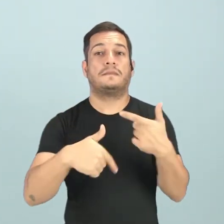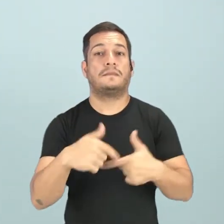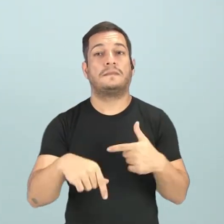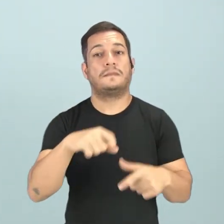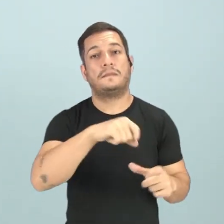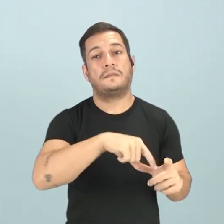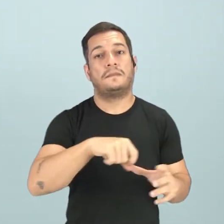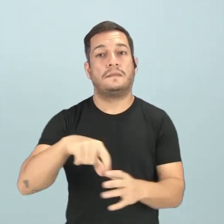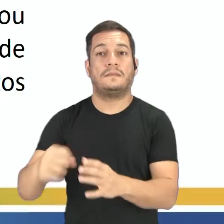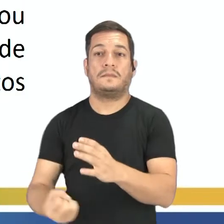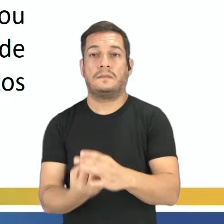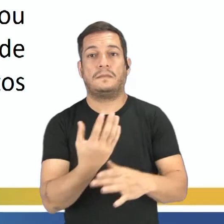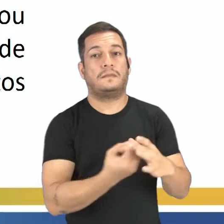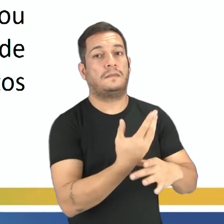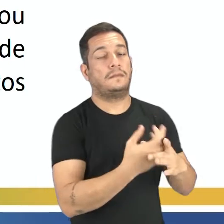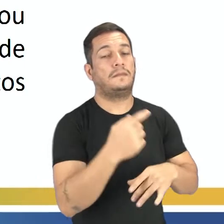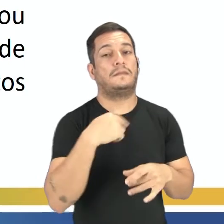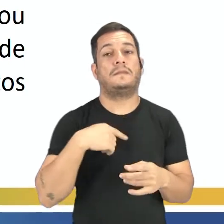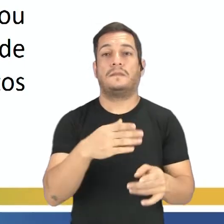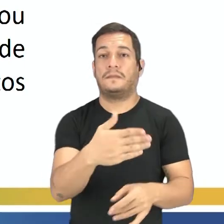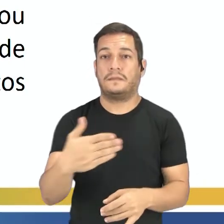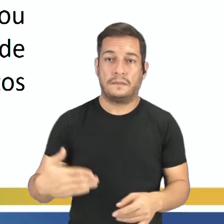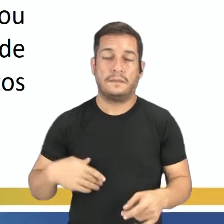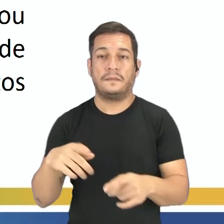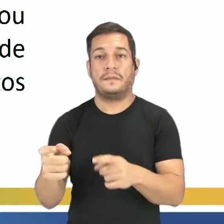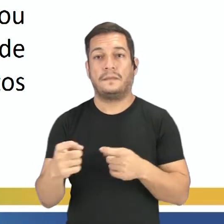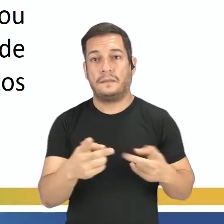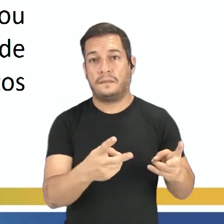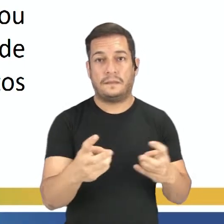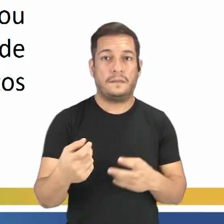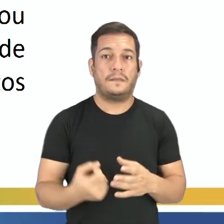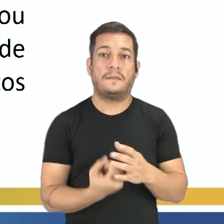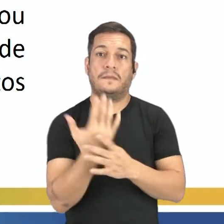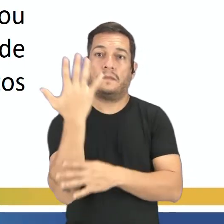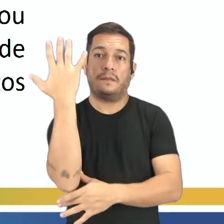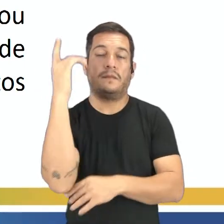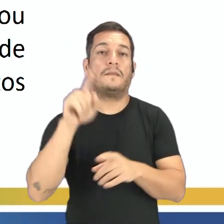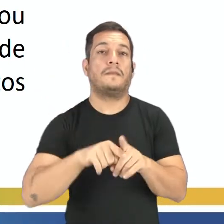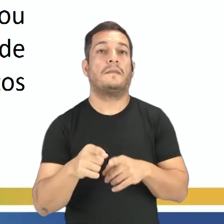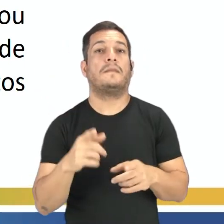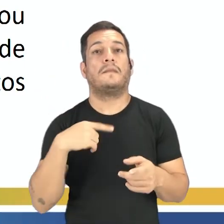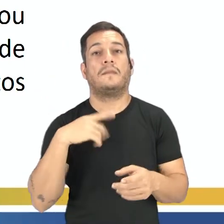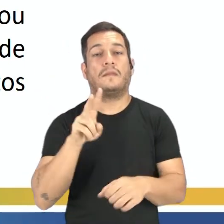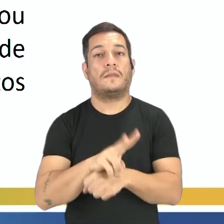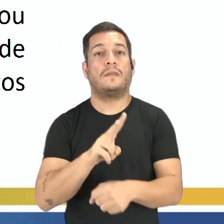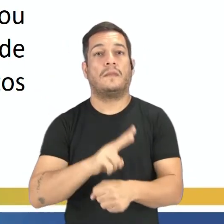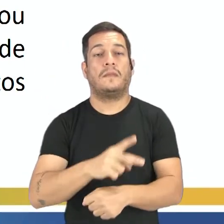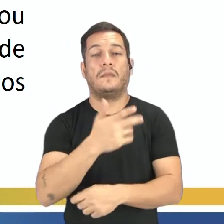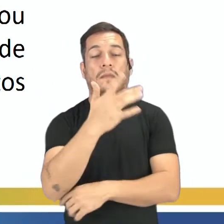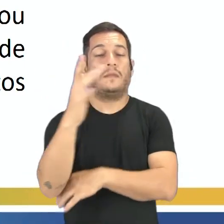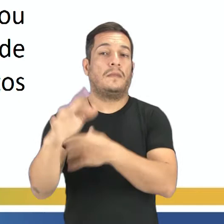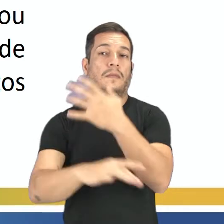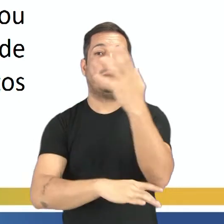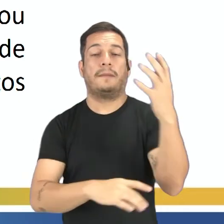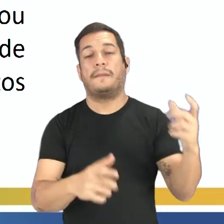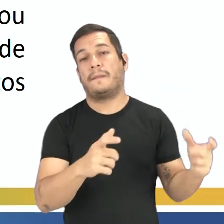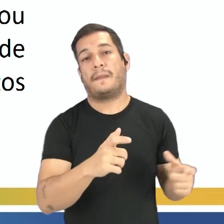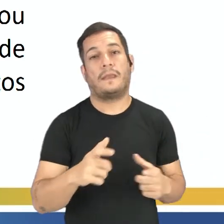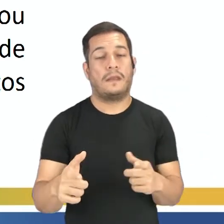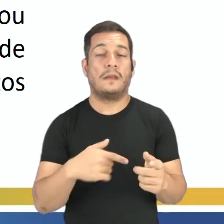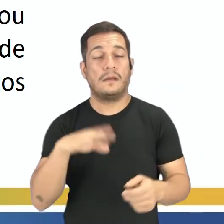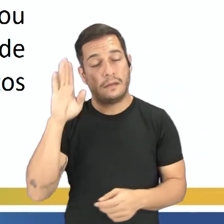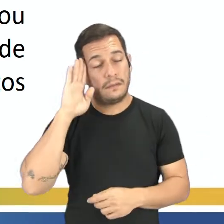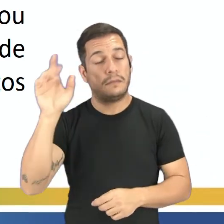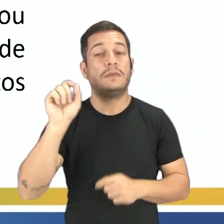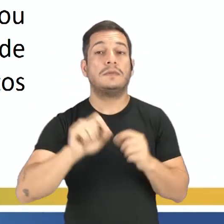da pecuária, extrativismo, turismo rural e silvicultura ou a conservação ambiental. Então essas são as partes principais